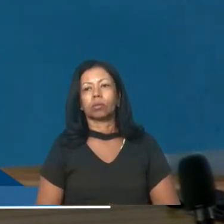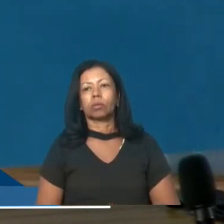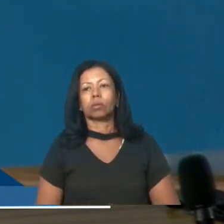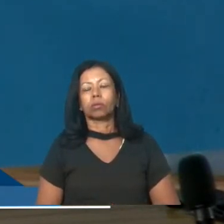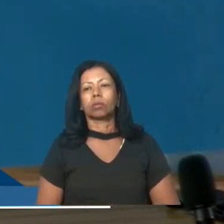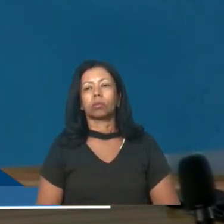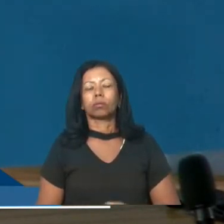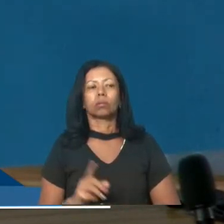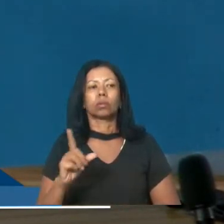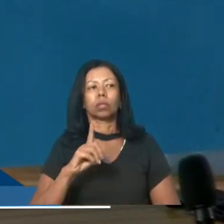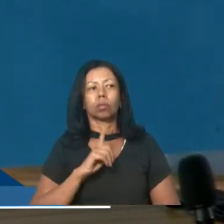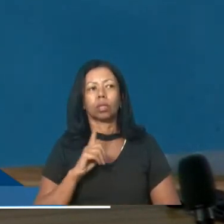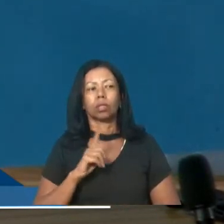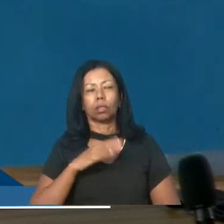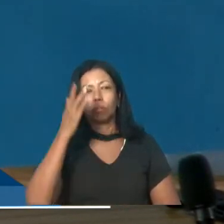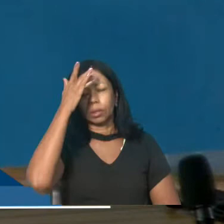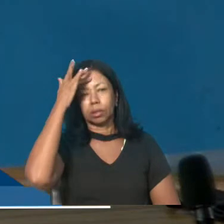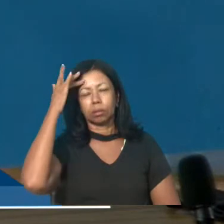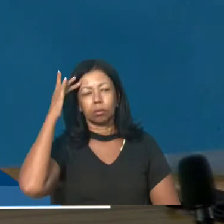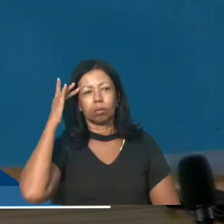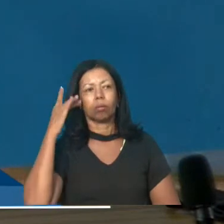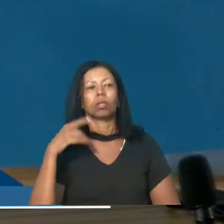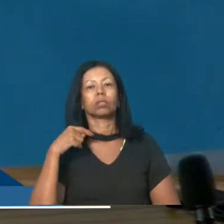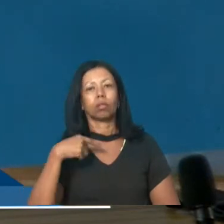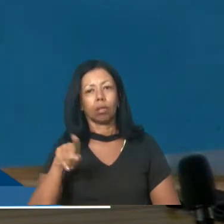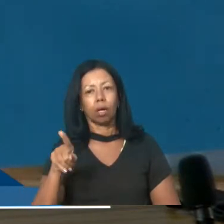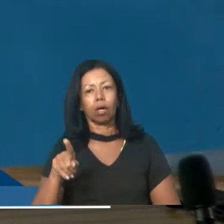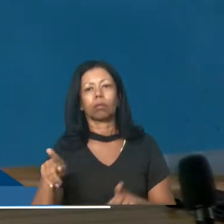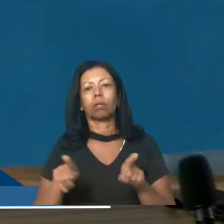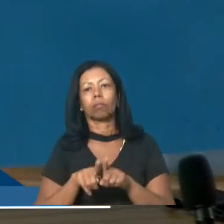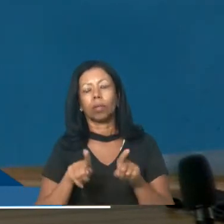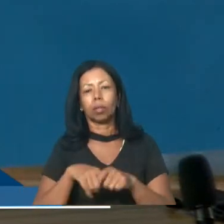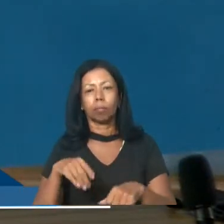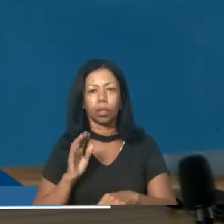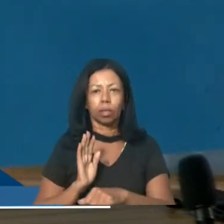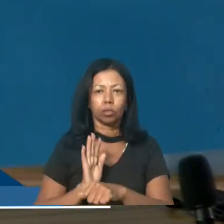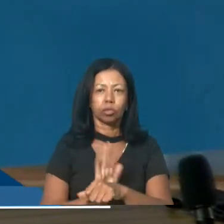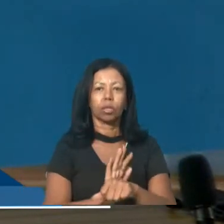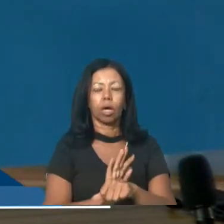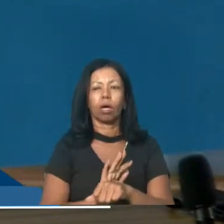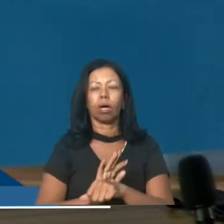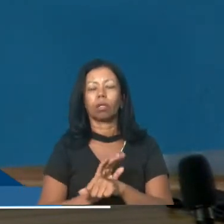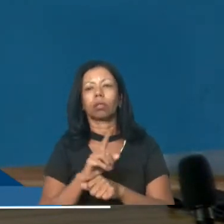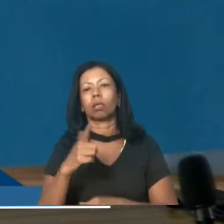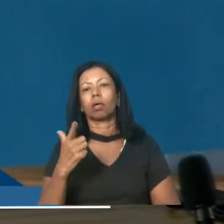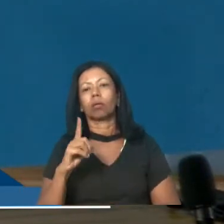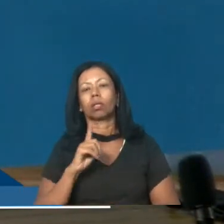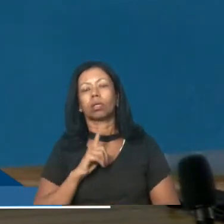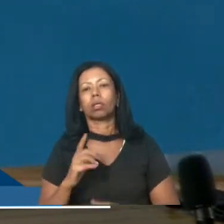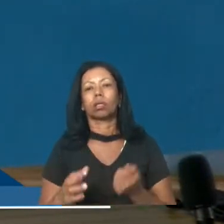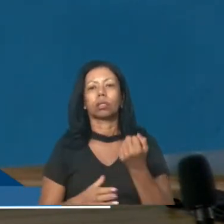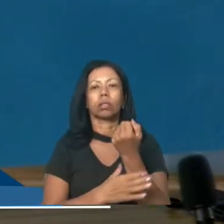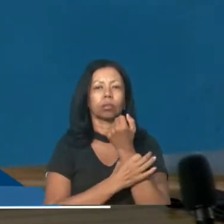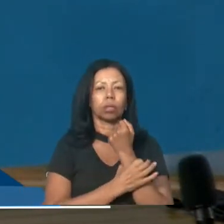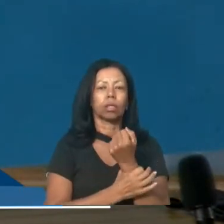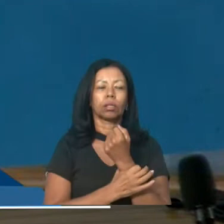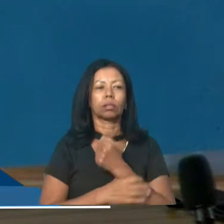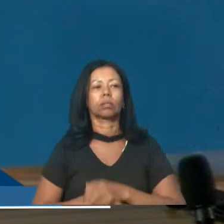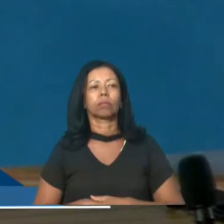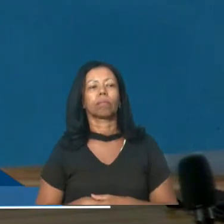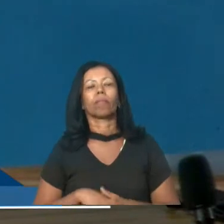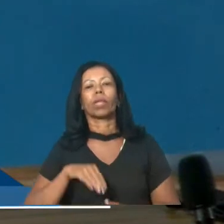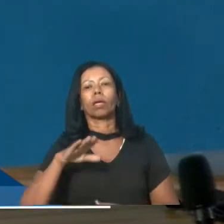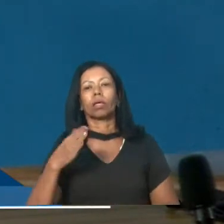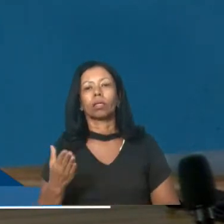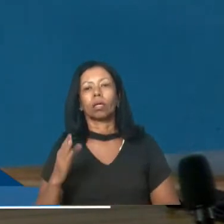tínhamos colaboradores suficientes. Se ainda tivéssemos os colaboradores, não teríamos segurança. Então,